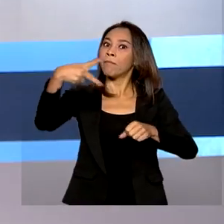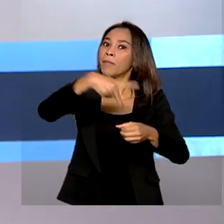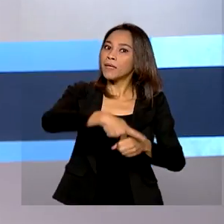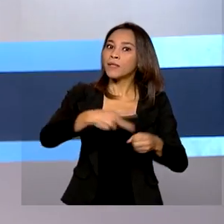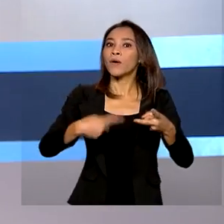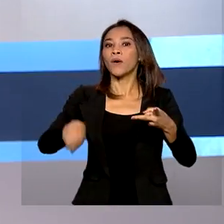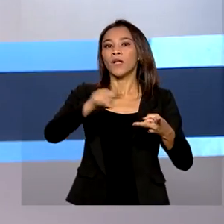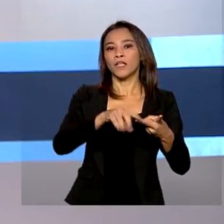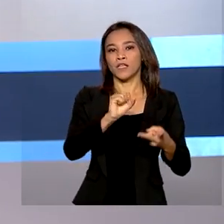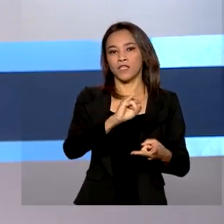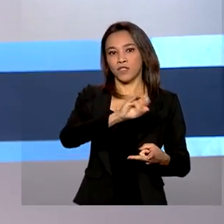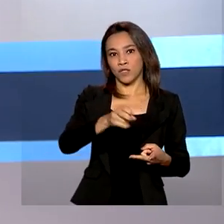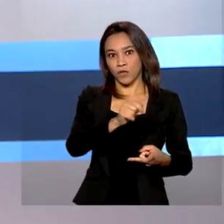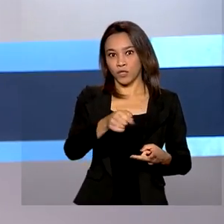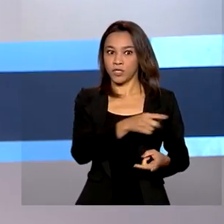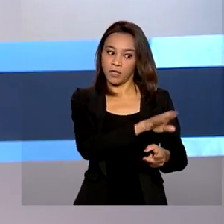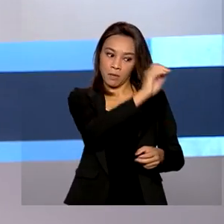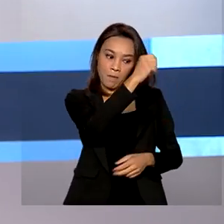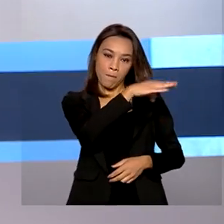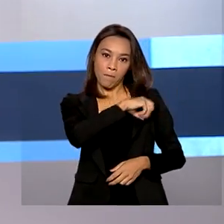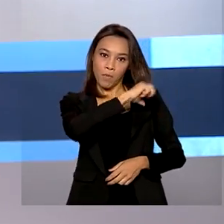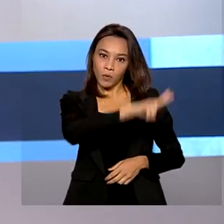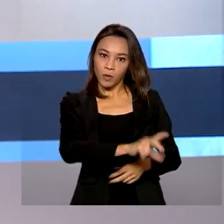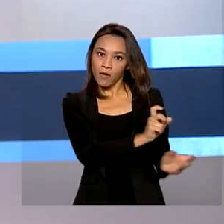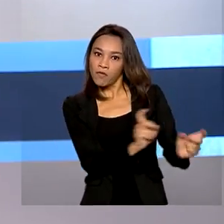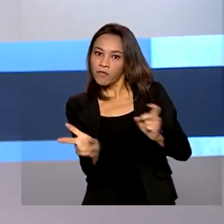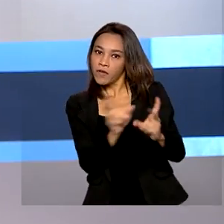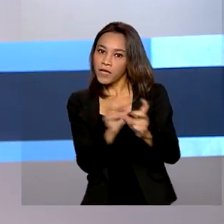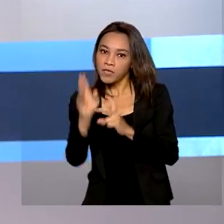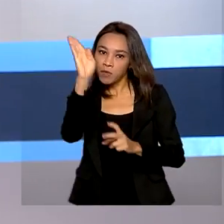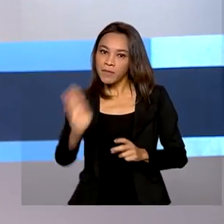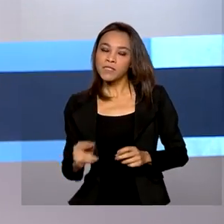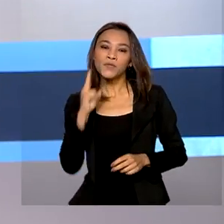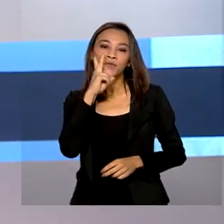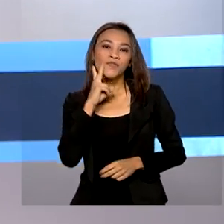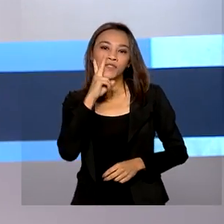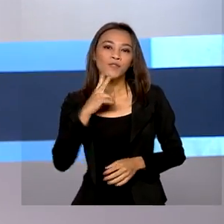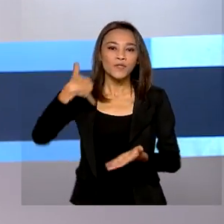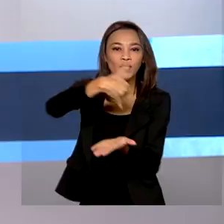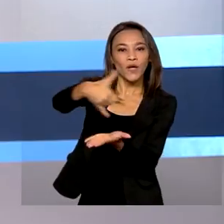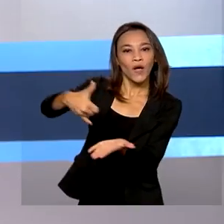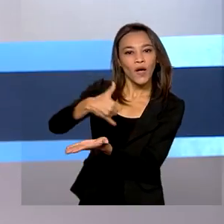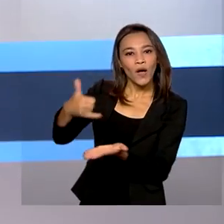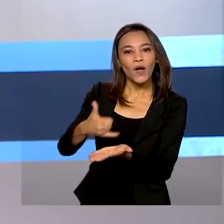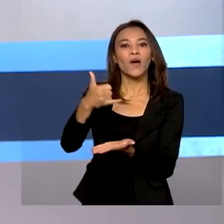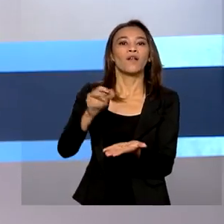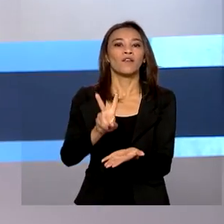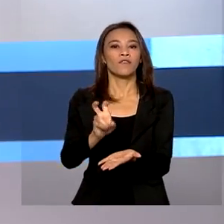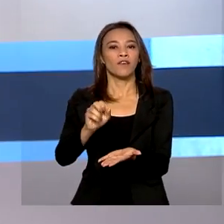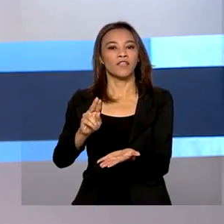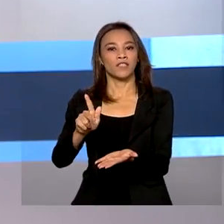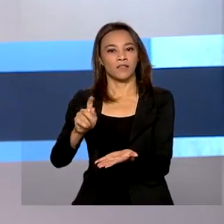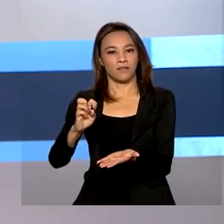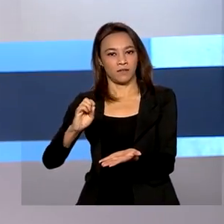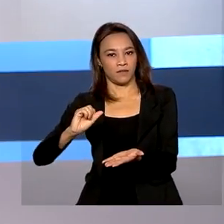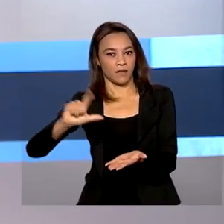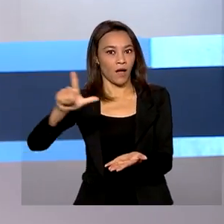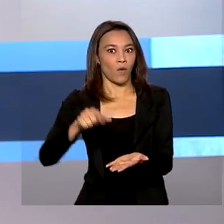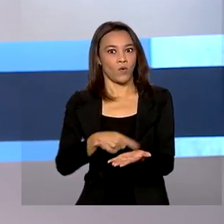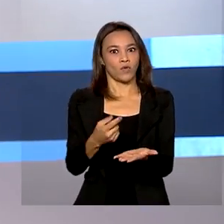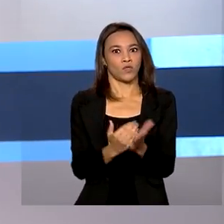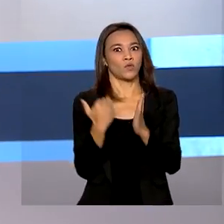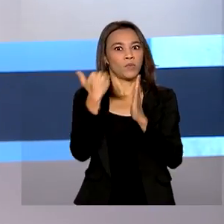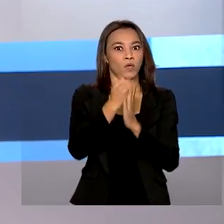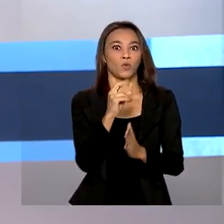já Portugal vende para o mercado brasileiro principalmente Vinhos e óleos vegetais em 2020s Comércio superou